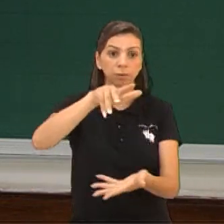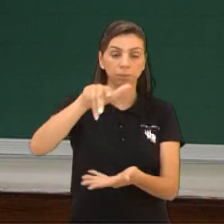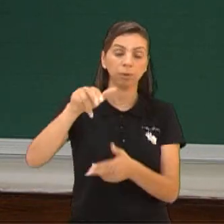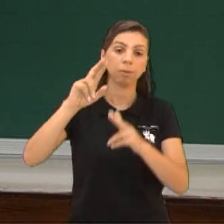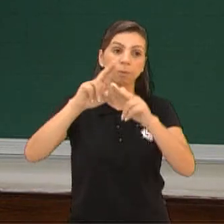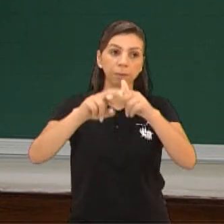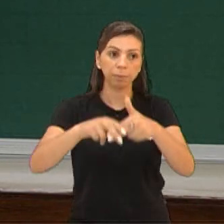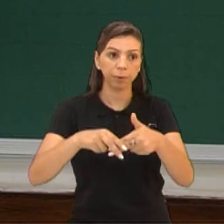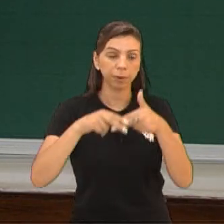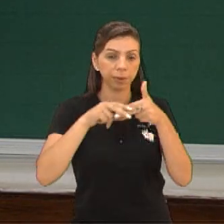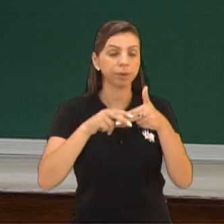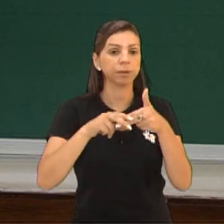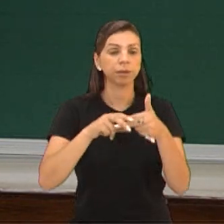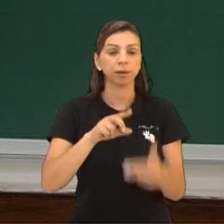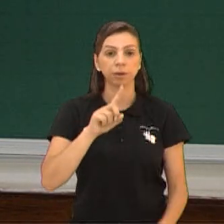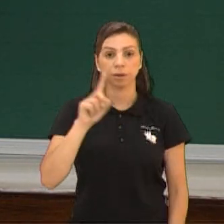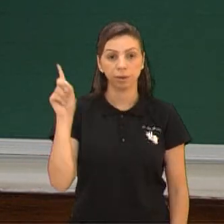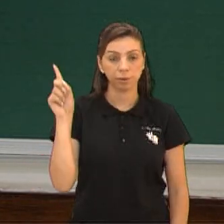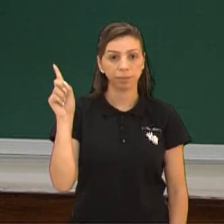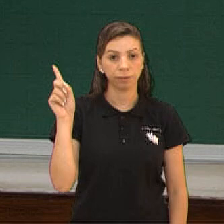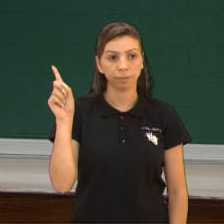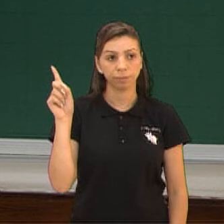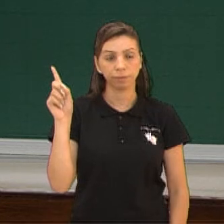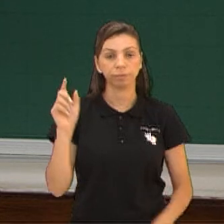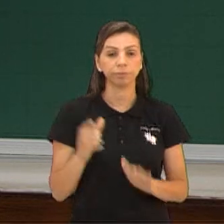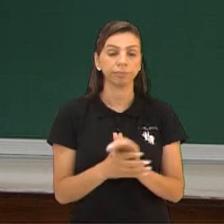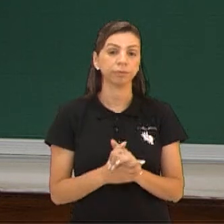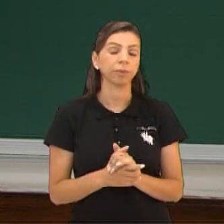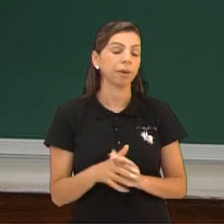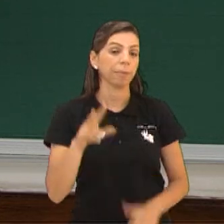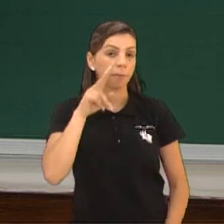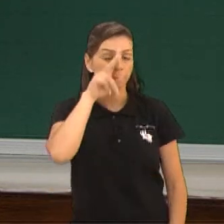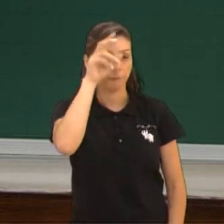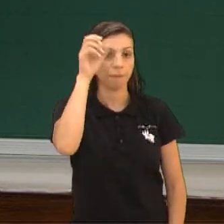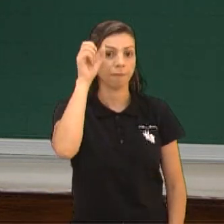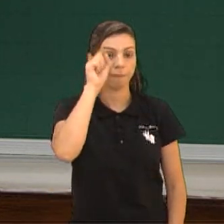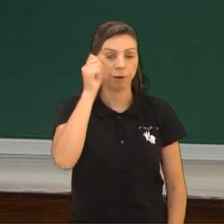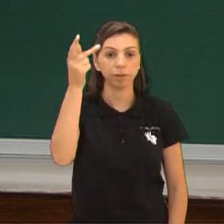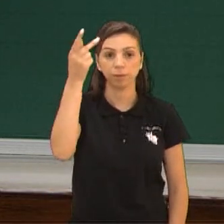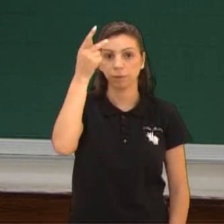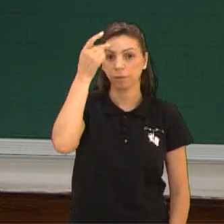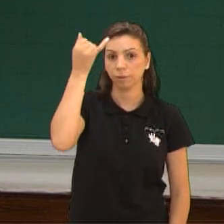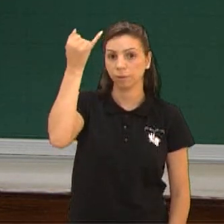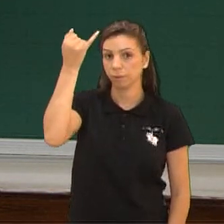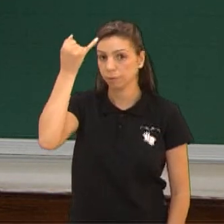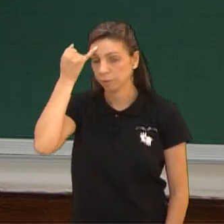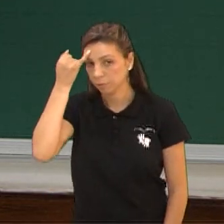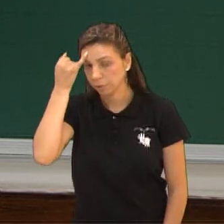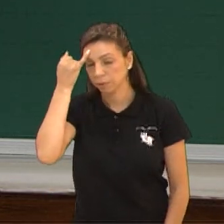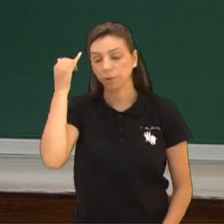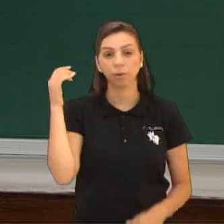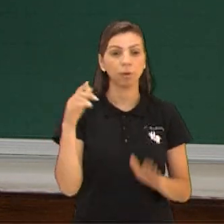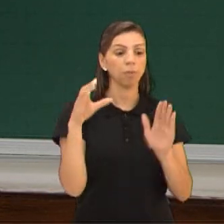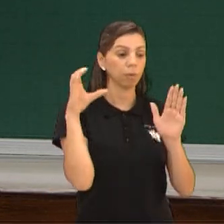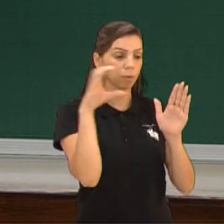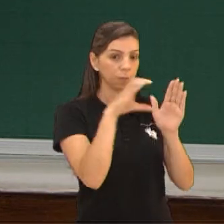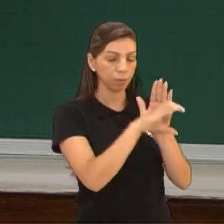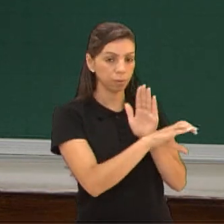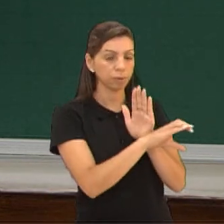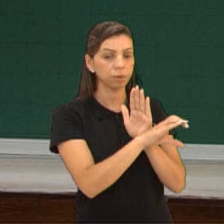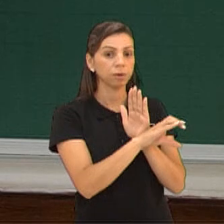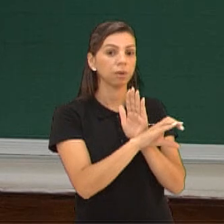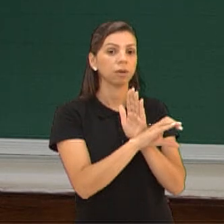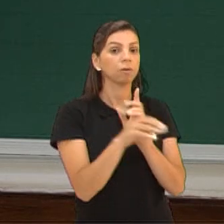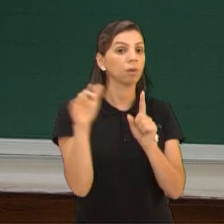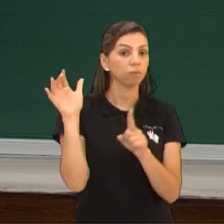questão. E, obviamente, aparece uma ideia muito forte no Kant, a partir daquele último conceito que nós